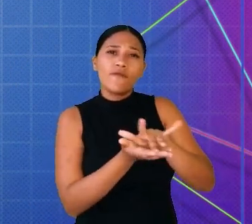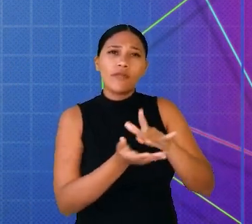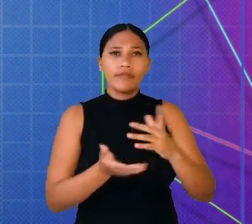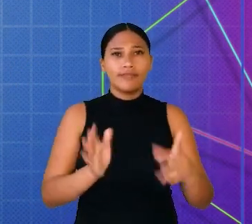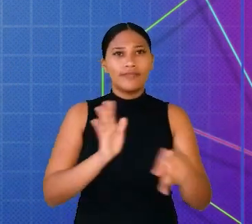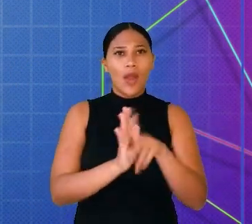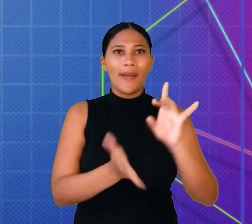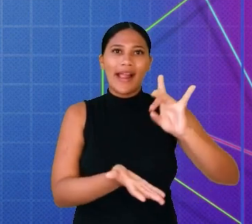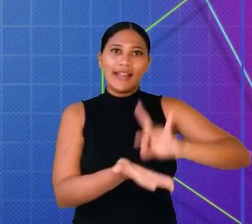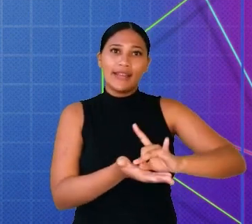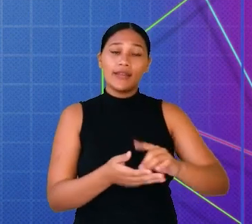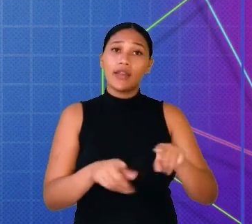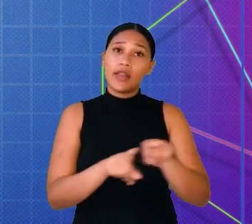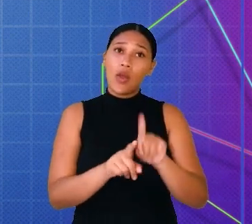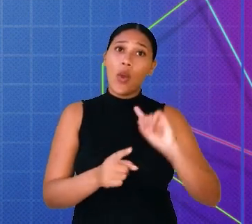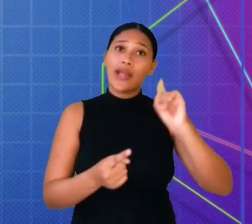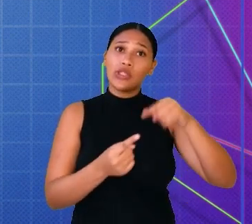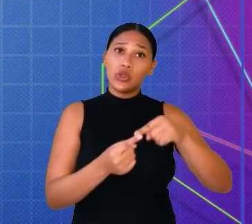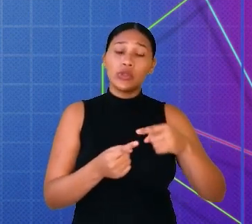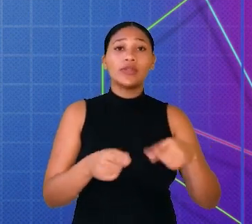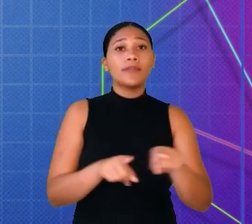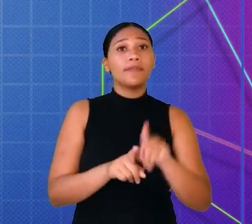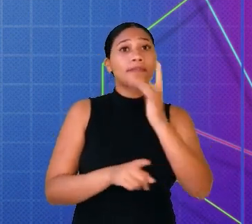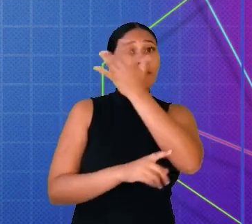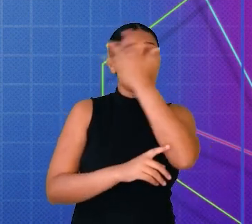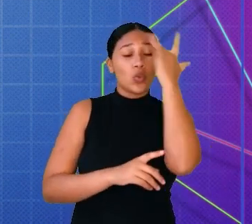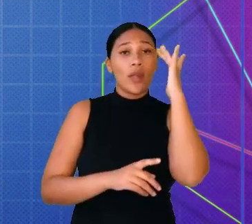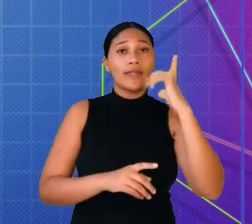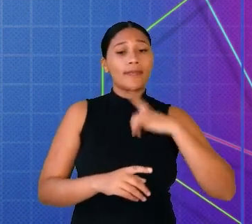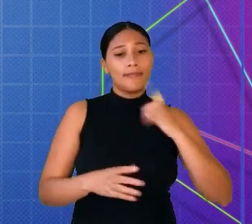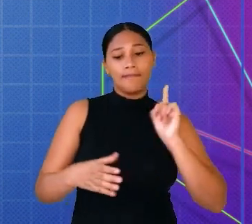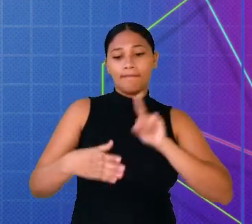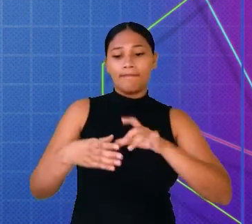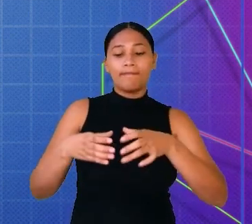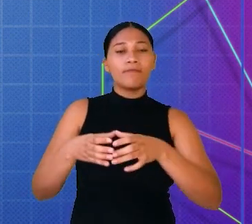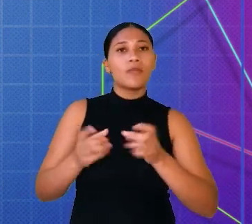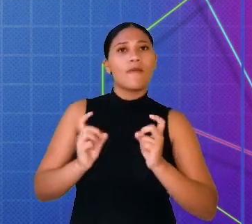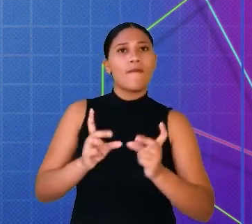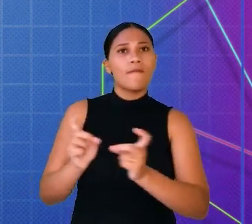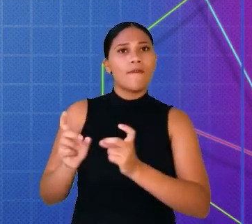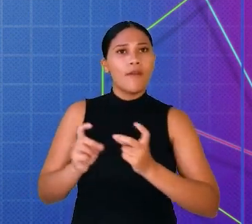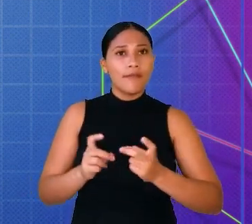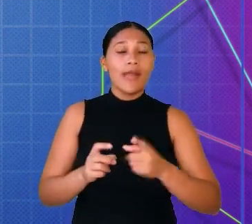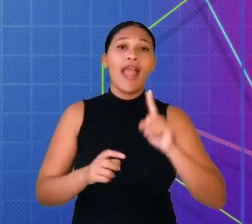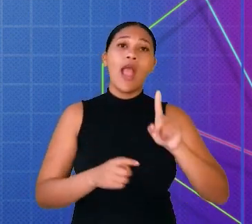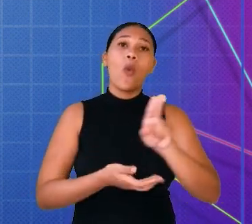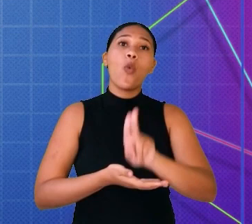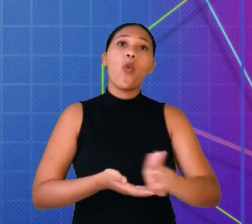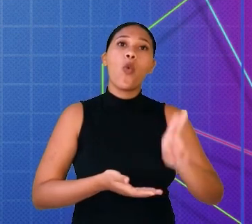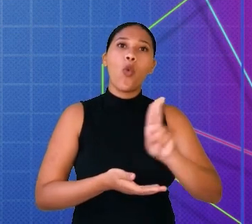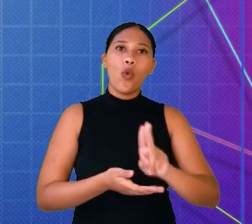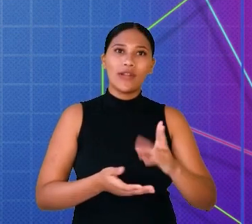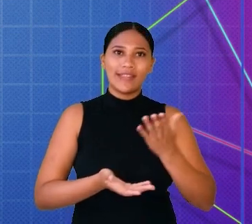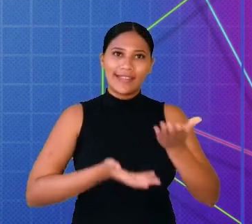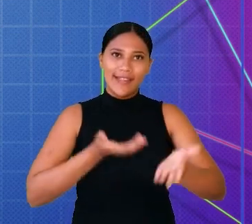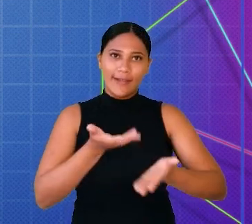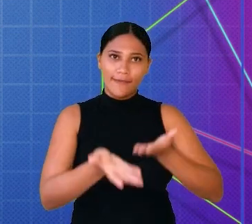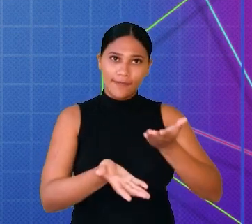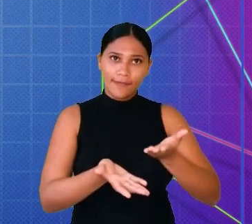para a obtenção de certo resultado, mas também existem pessoas que estão inseridas nesse mercado como utilizadores de